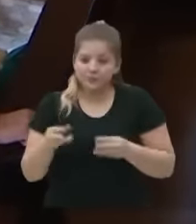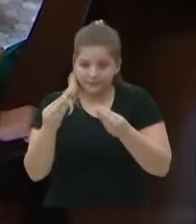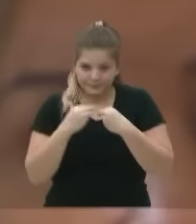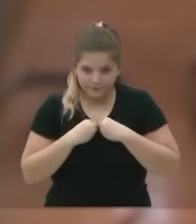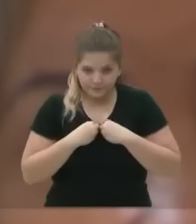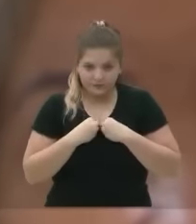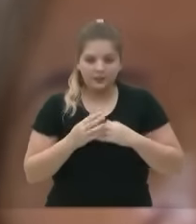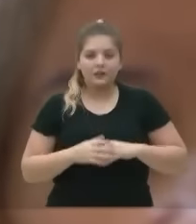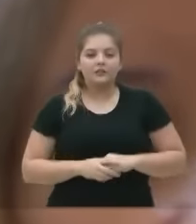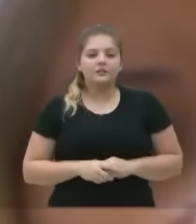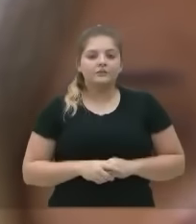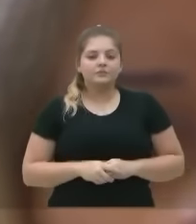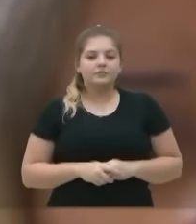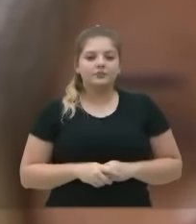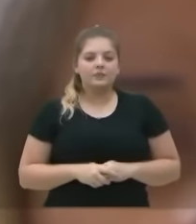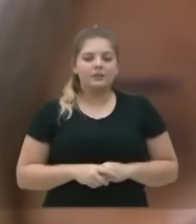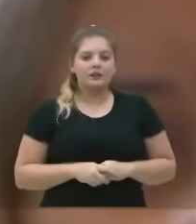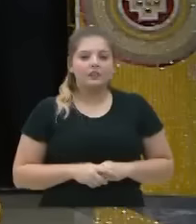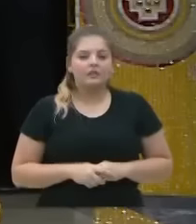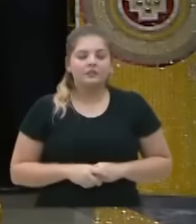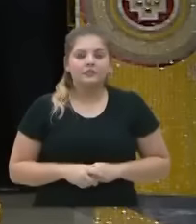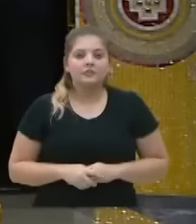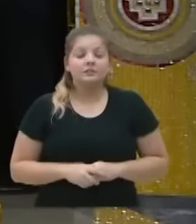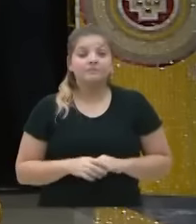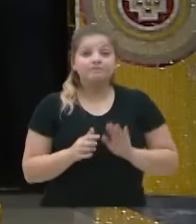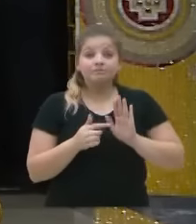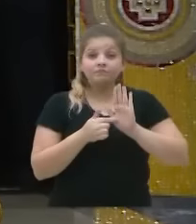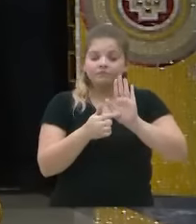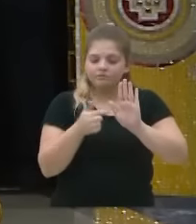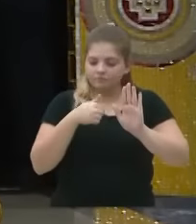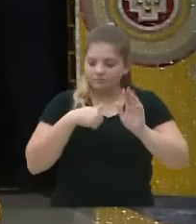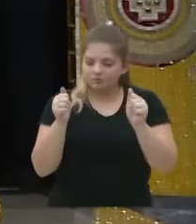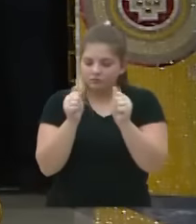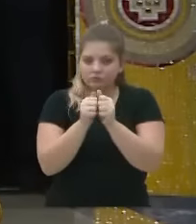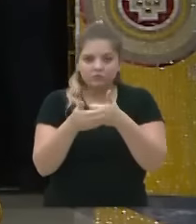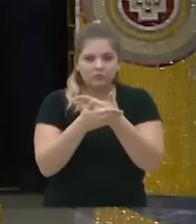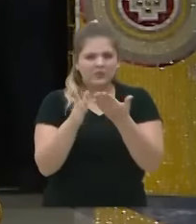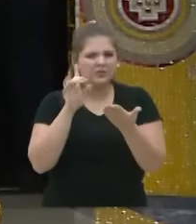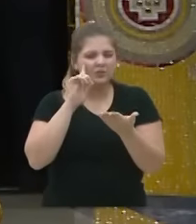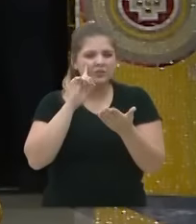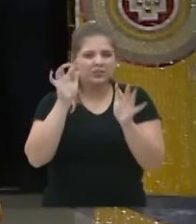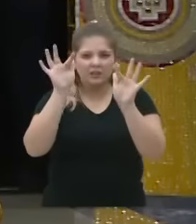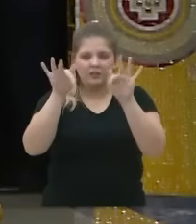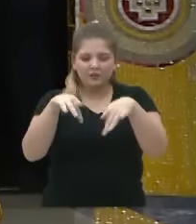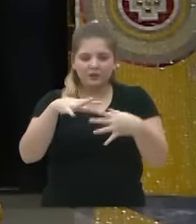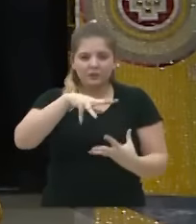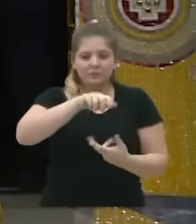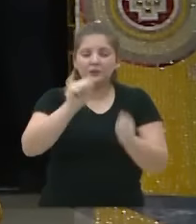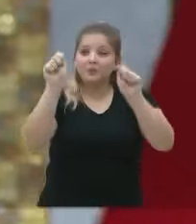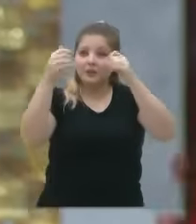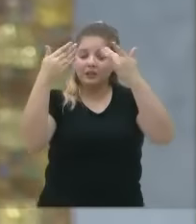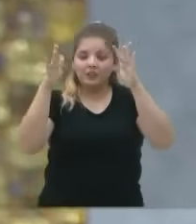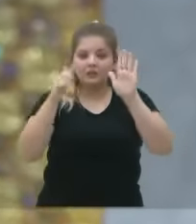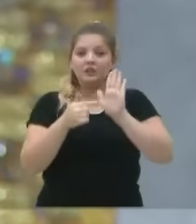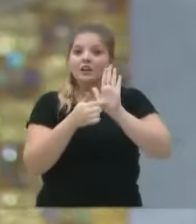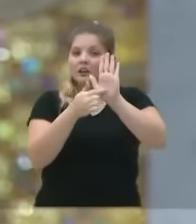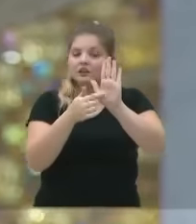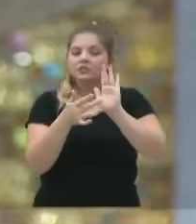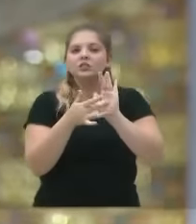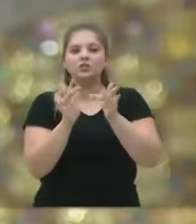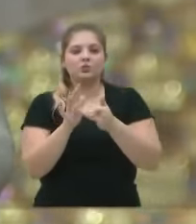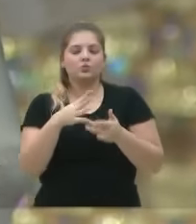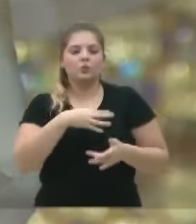pecado do mundo, dai-nos a paz. Eis que estarei convosco todos os dias até o fim do mundo. Aleluia. Eis o